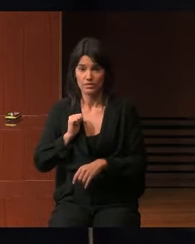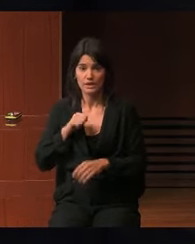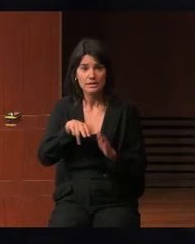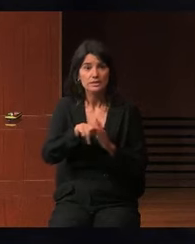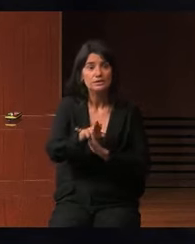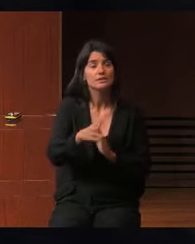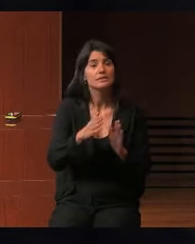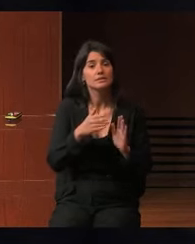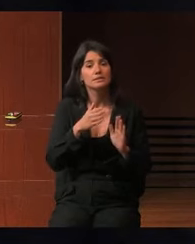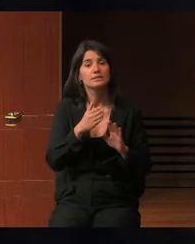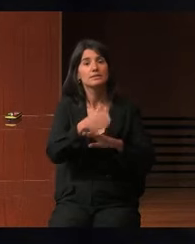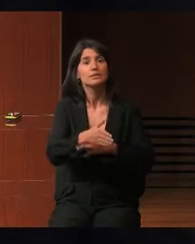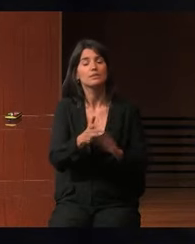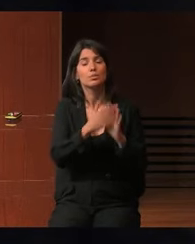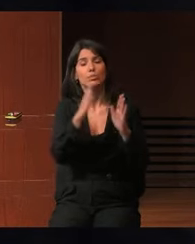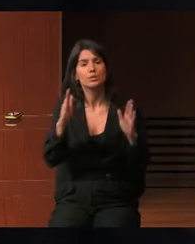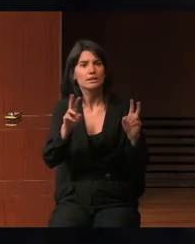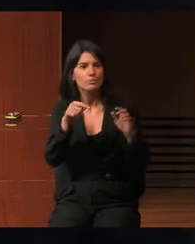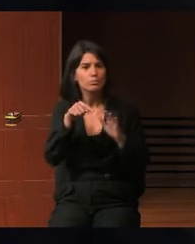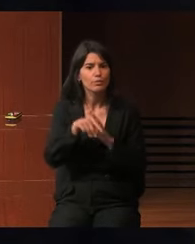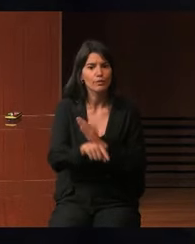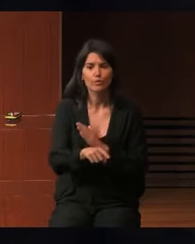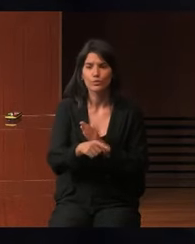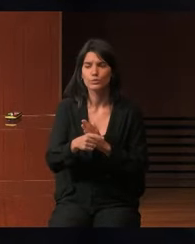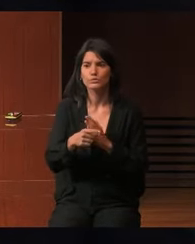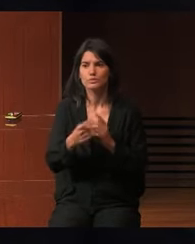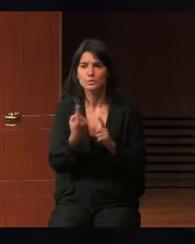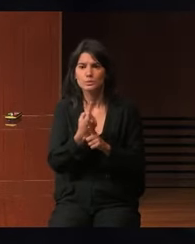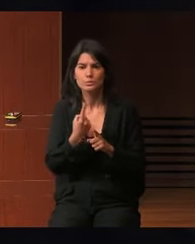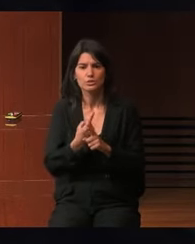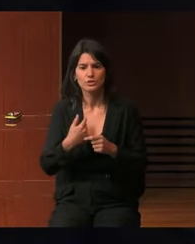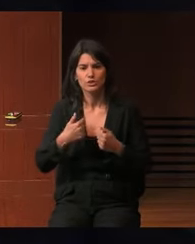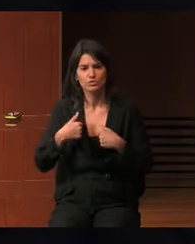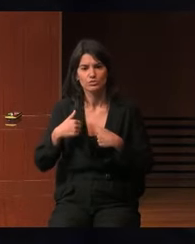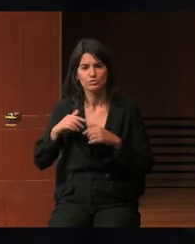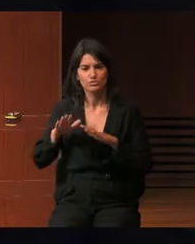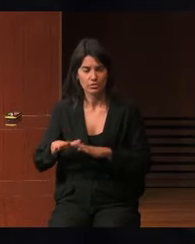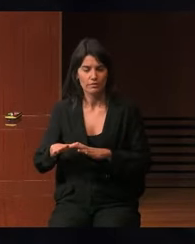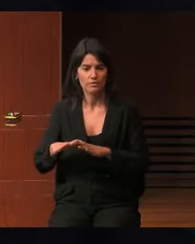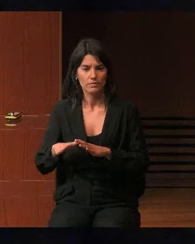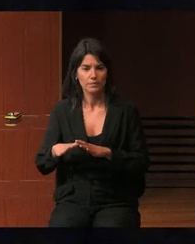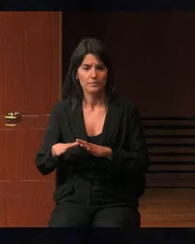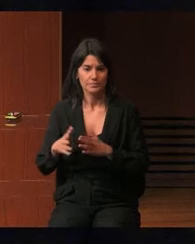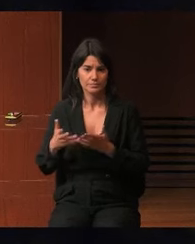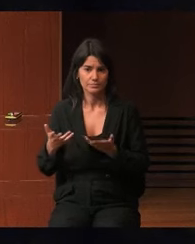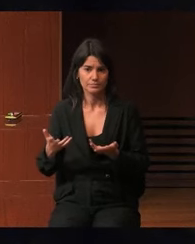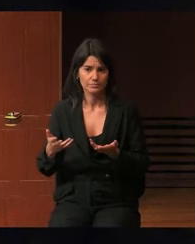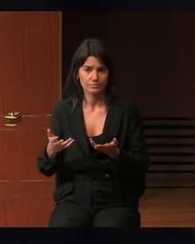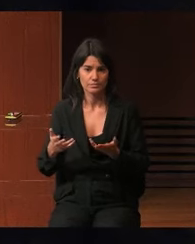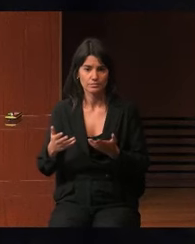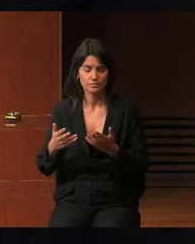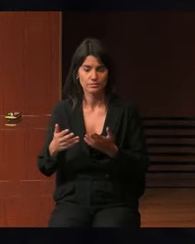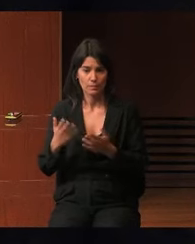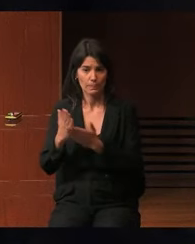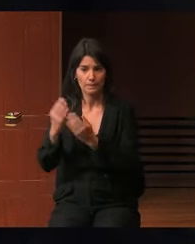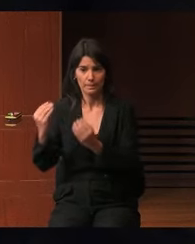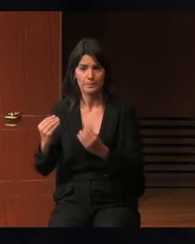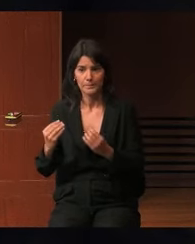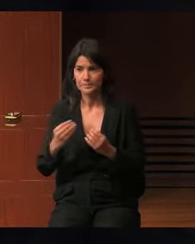biblioteca e encontrar um tema mais profundo sobre os aspectos que eu estava a ser lecionada nas